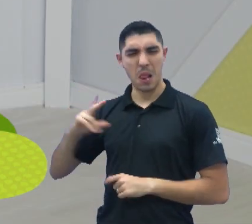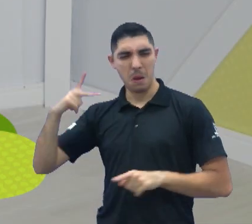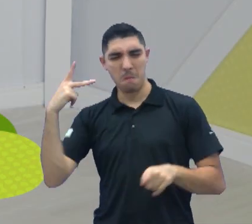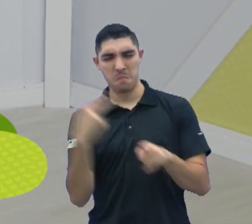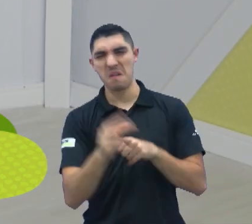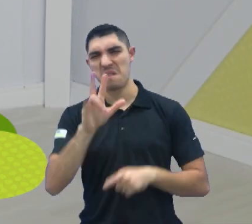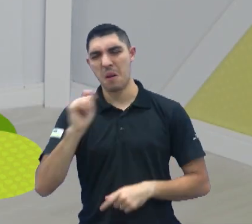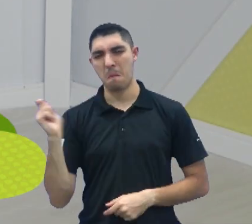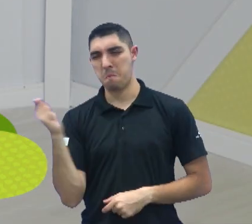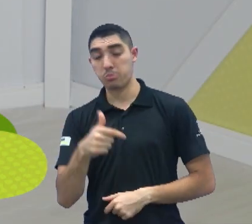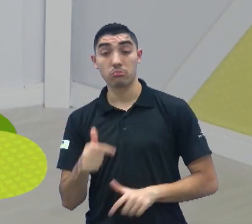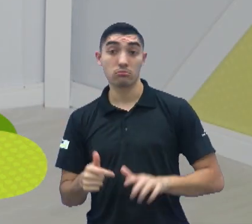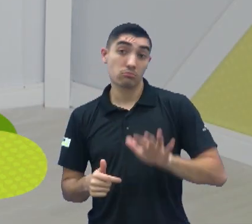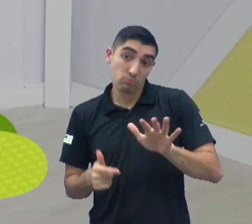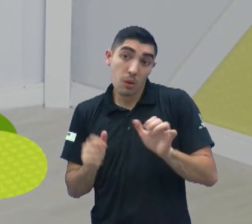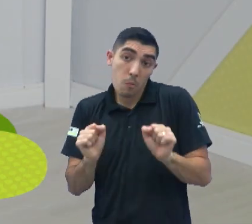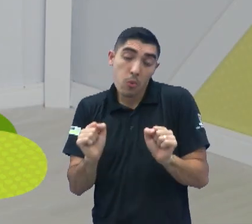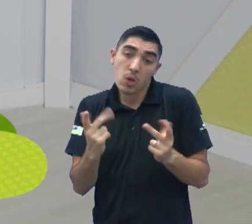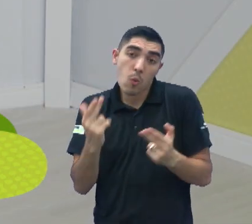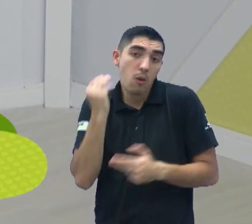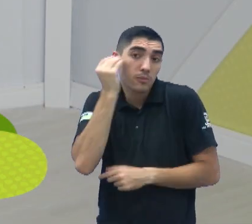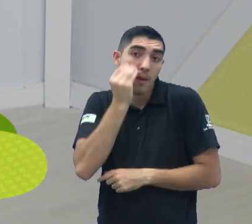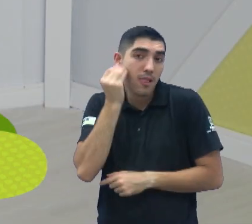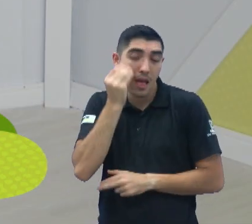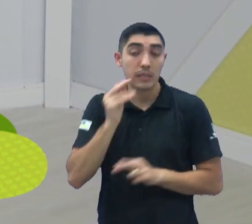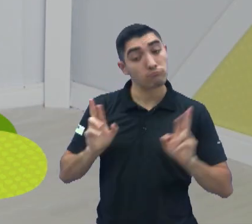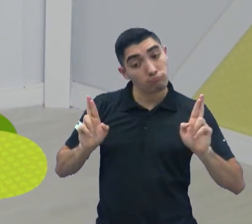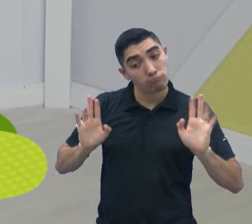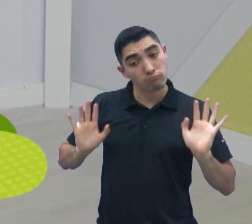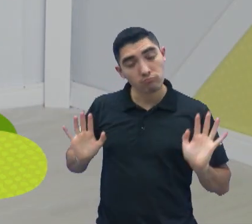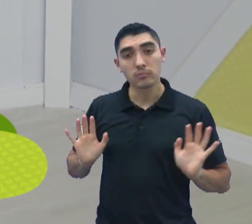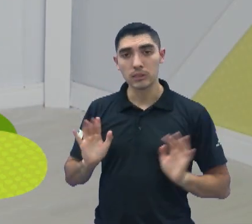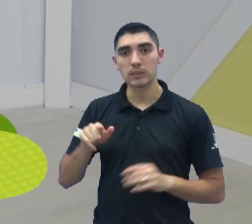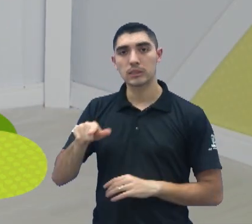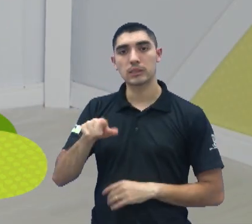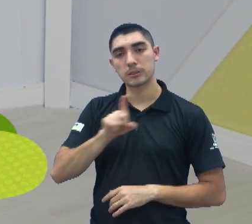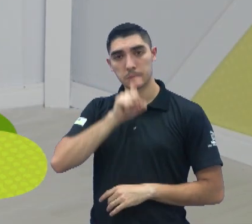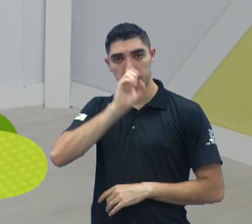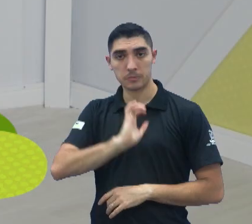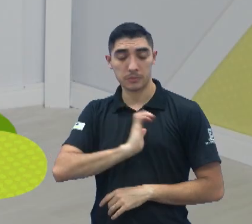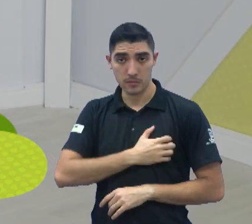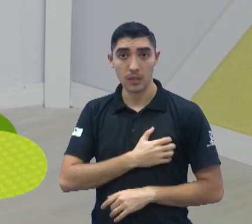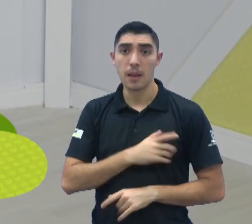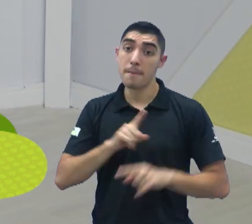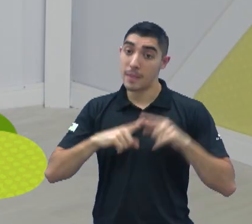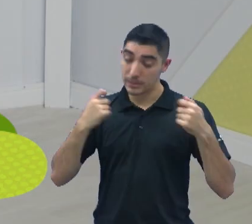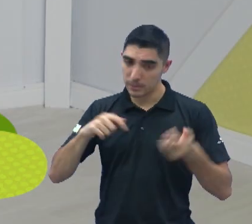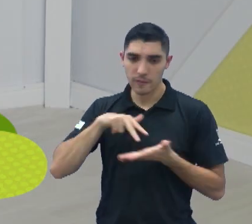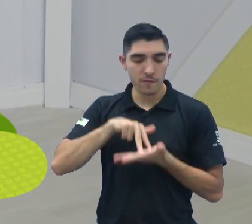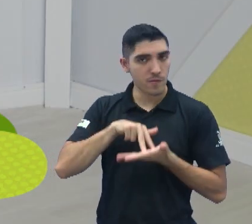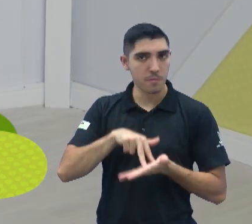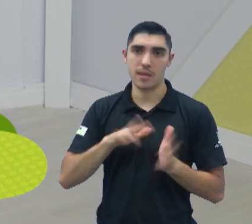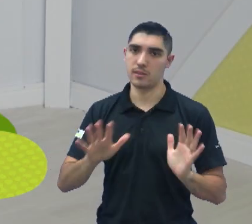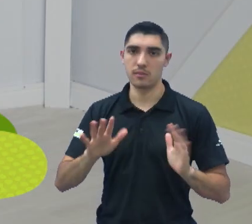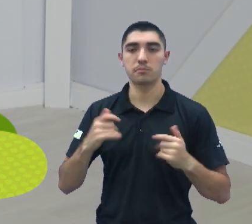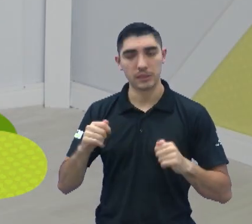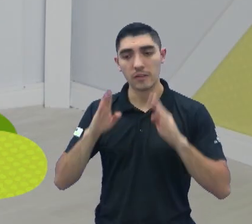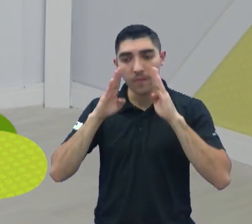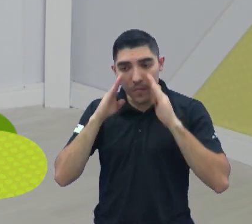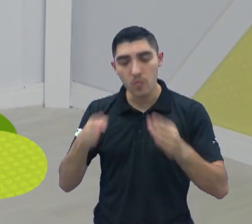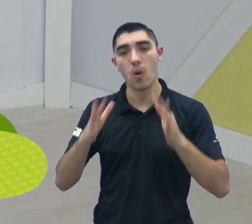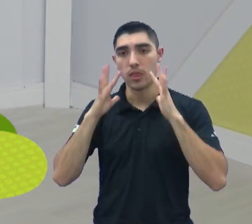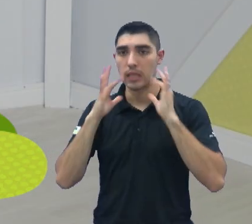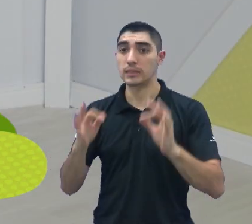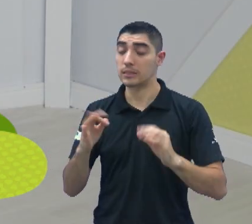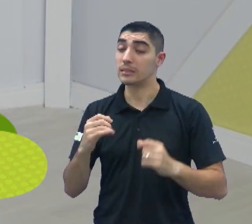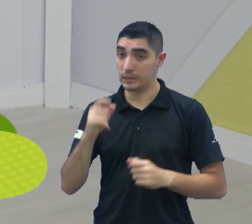fica aí também essa esperança para os meninos do São José, mas também tem que botar o pé no chão chão da realidade. Realmente a situação está muito complicada